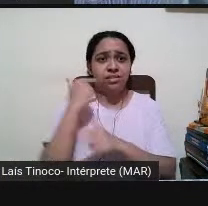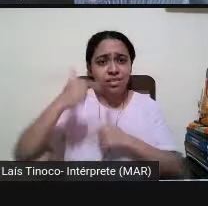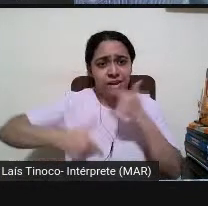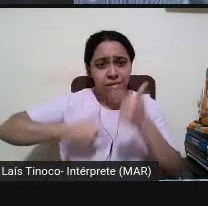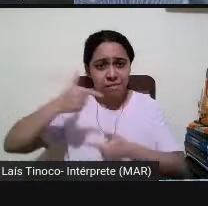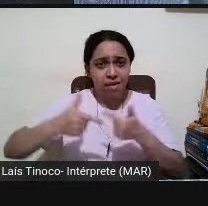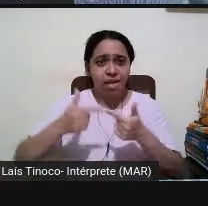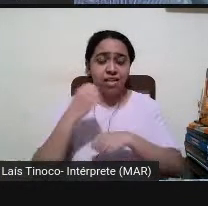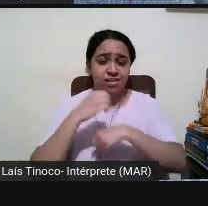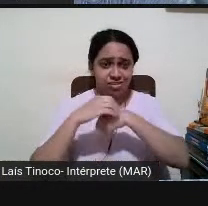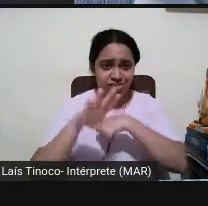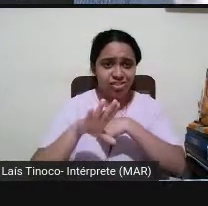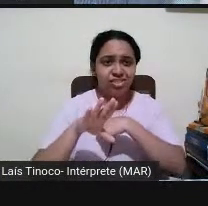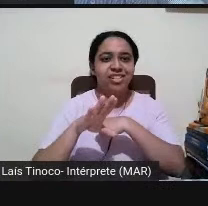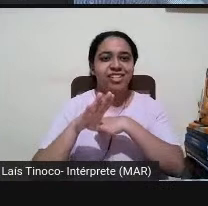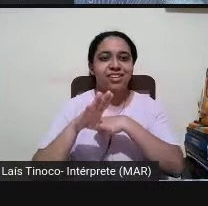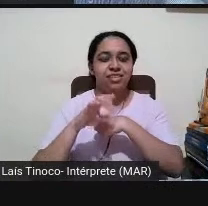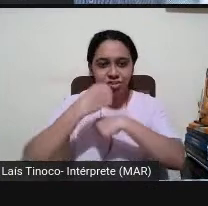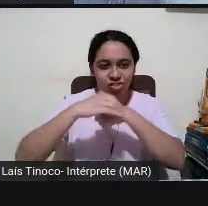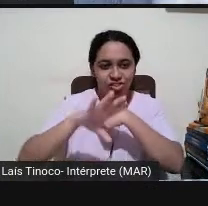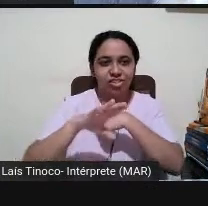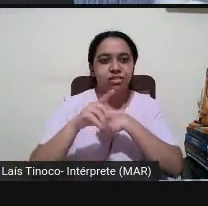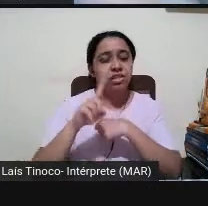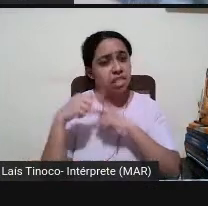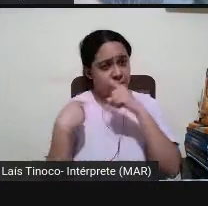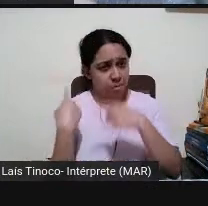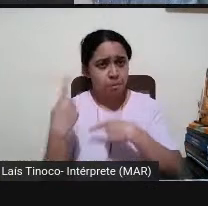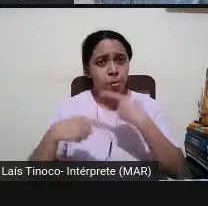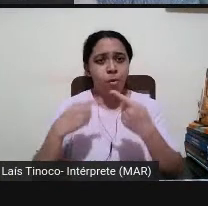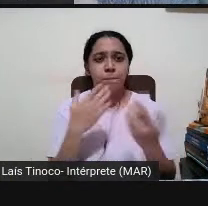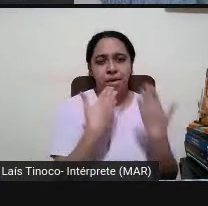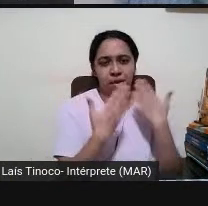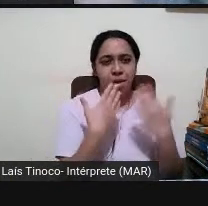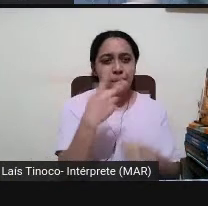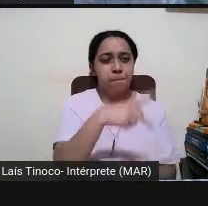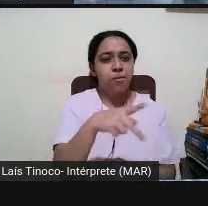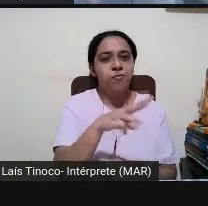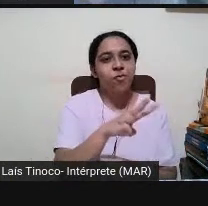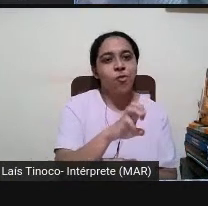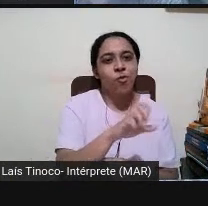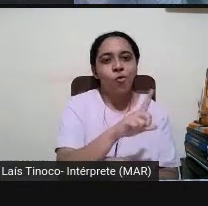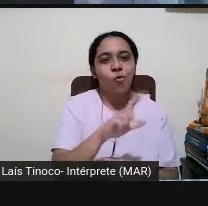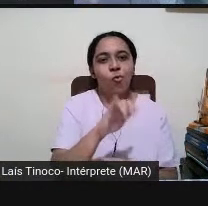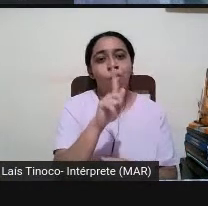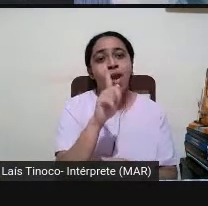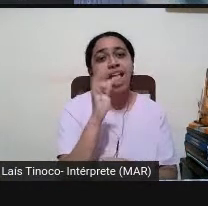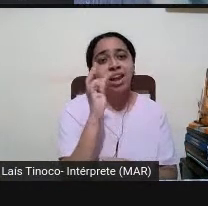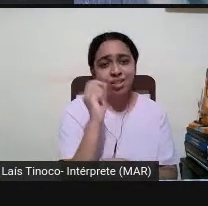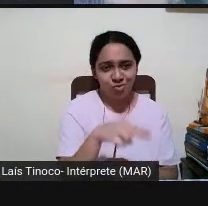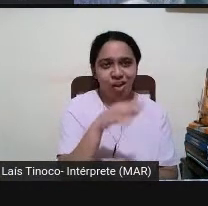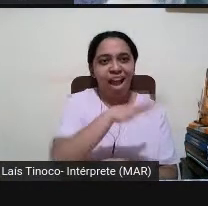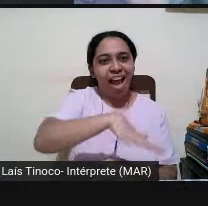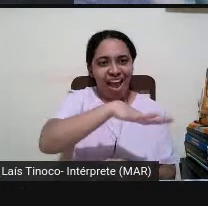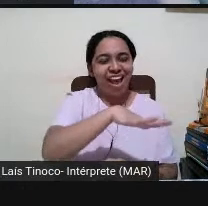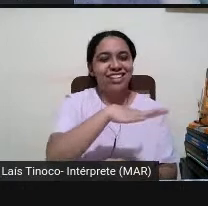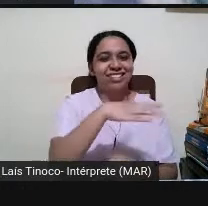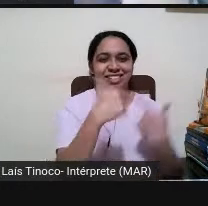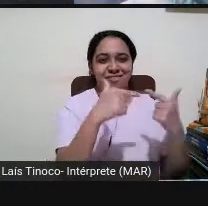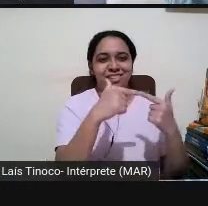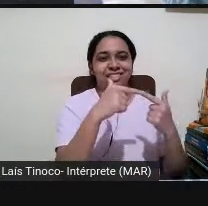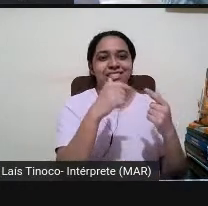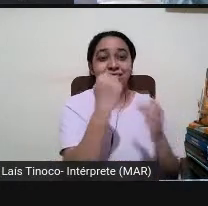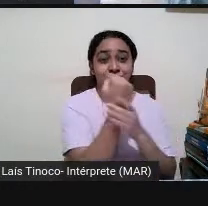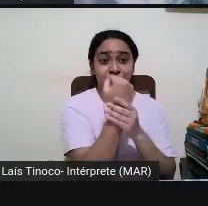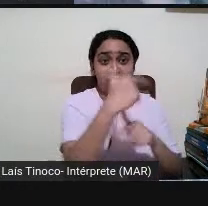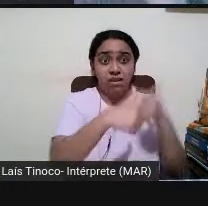do que a gente pode até bater esse papo o nosso mediador o professor Wellington quer dar de segurança do trabalho cara por conta de